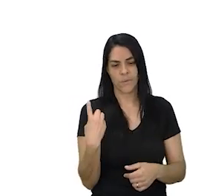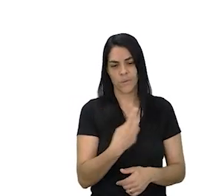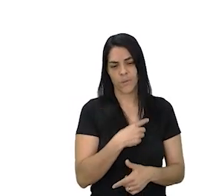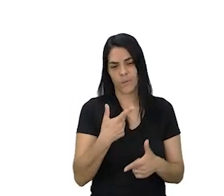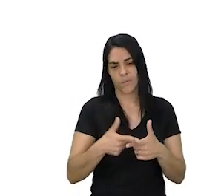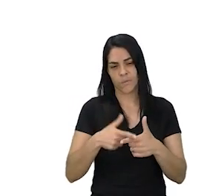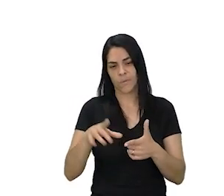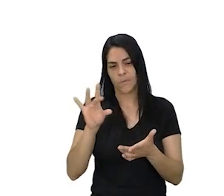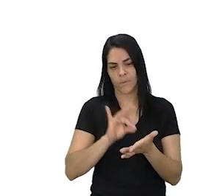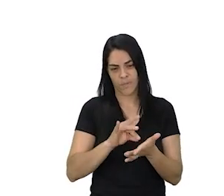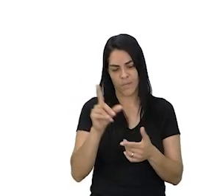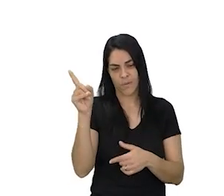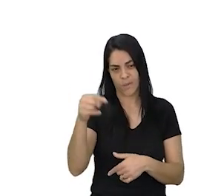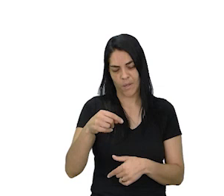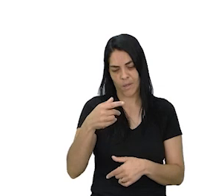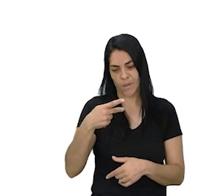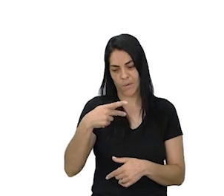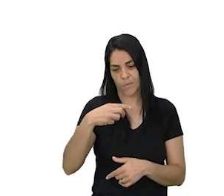o mapa.